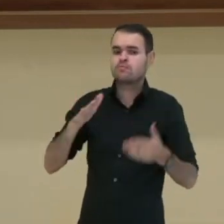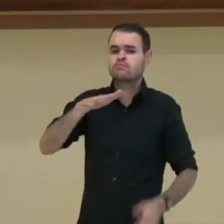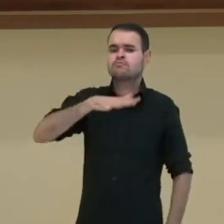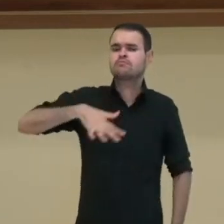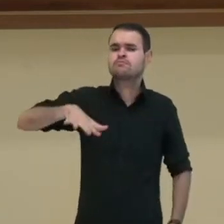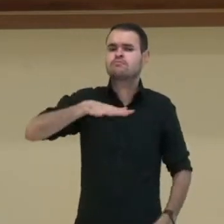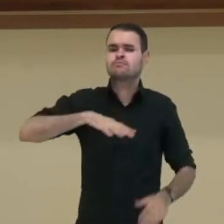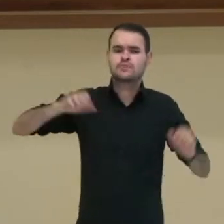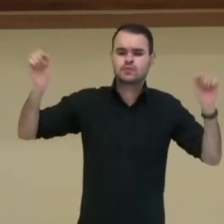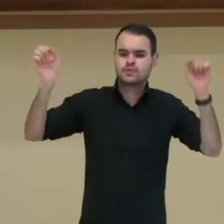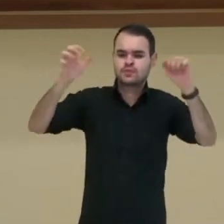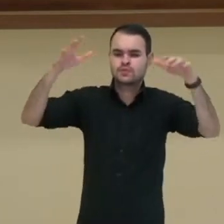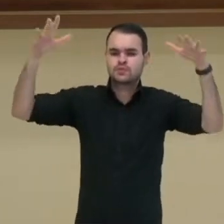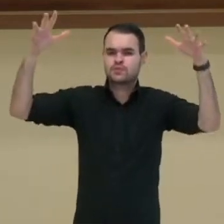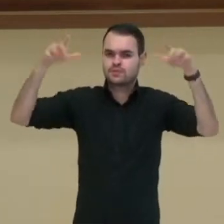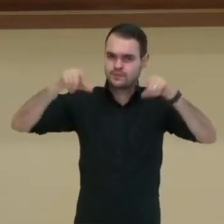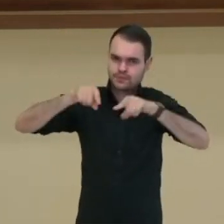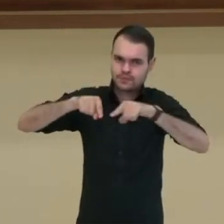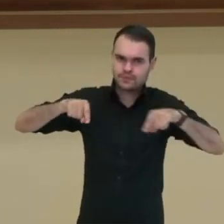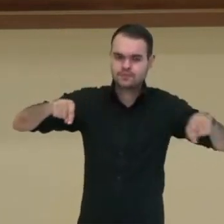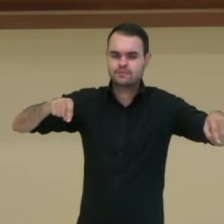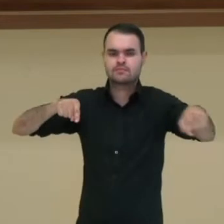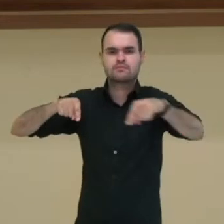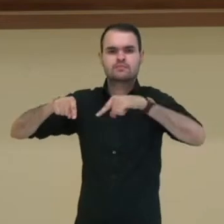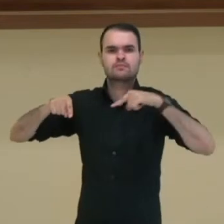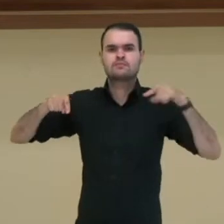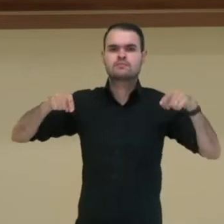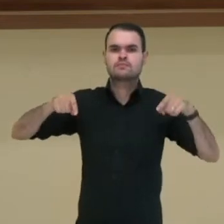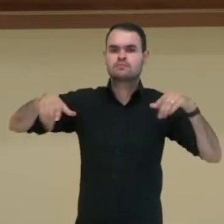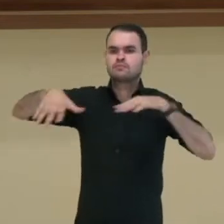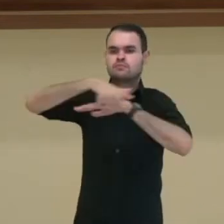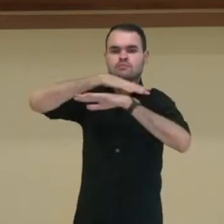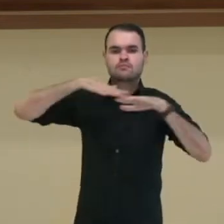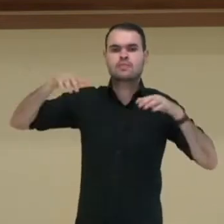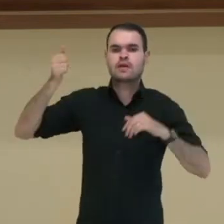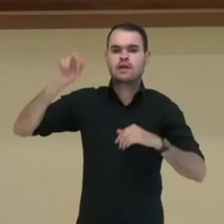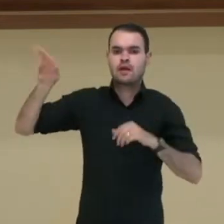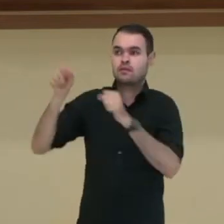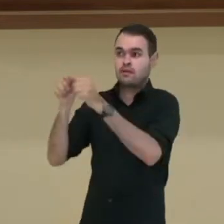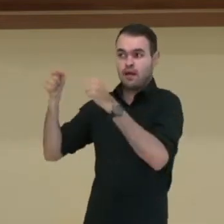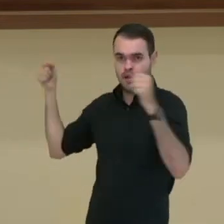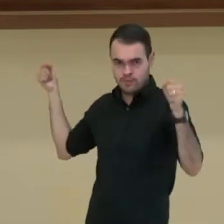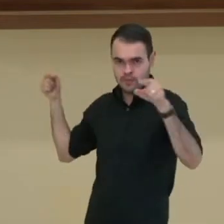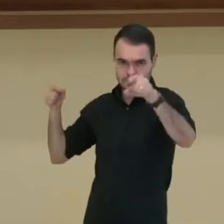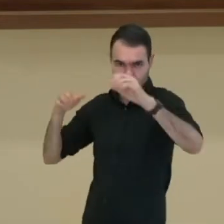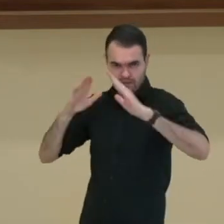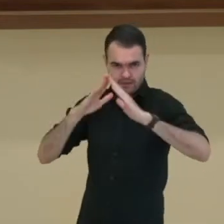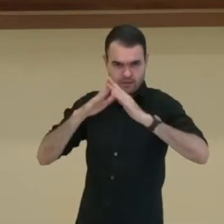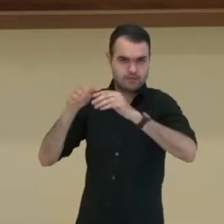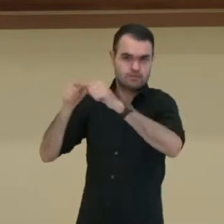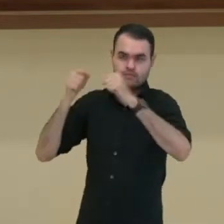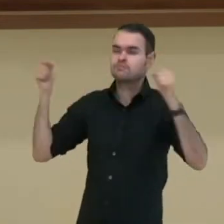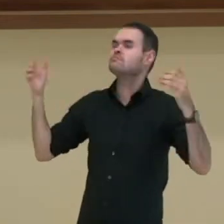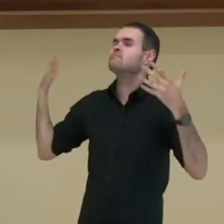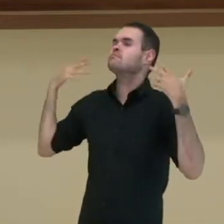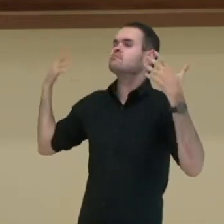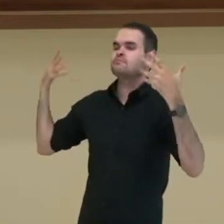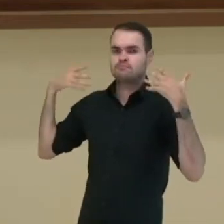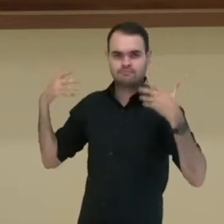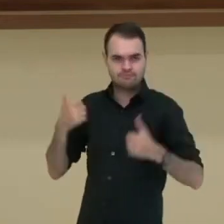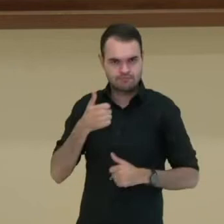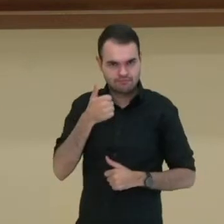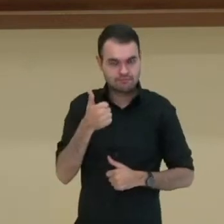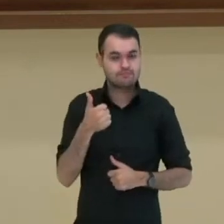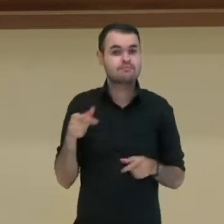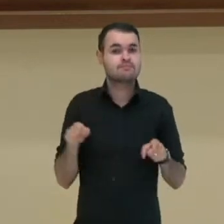muita luminosidade, né? Com a circulação de ar, né? Pelas janelas abertas. Abriu as janelas aí de casa? Maravilha! E